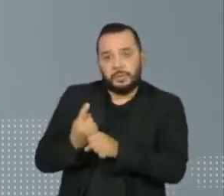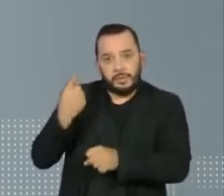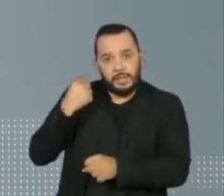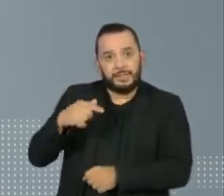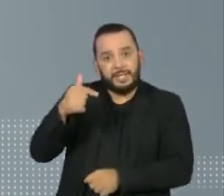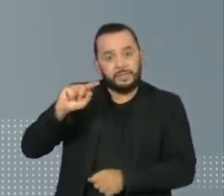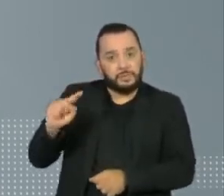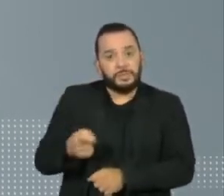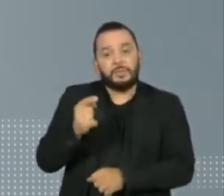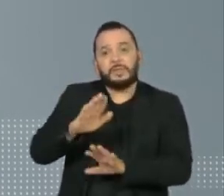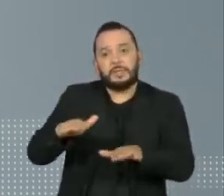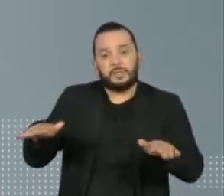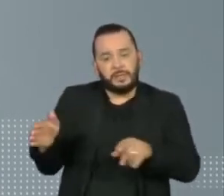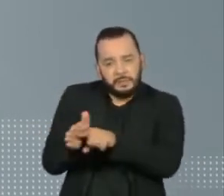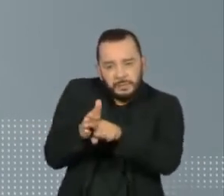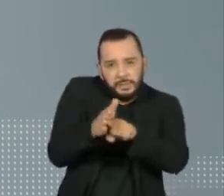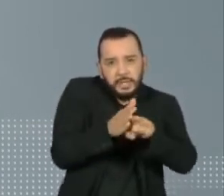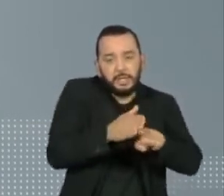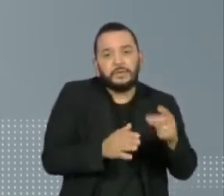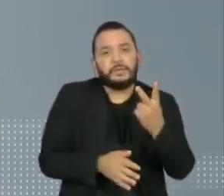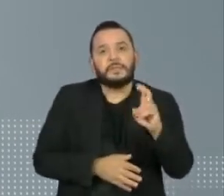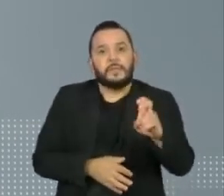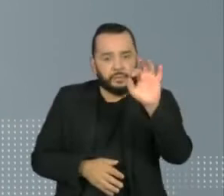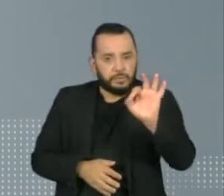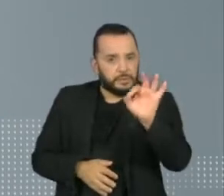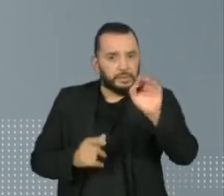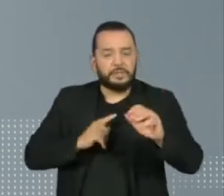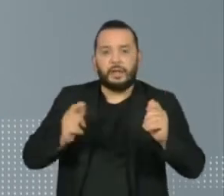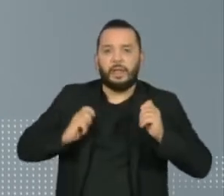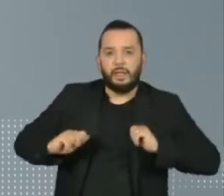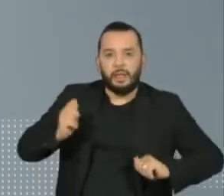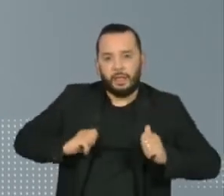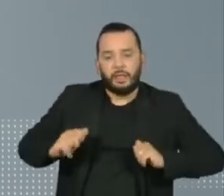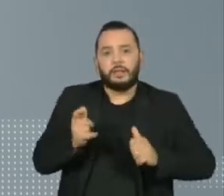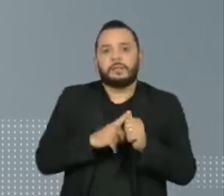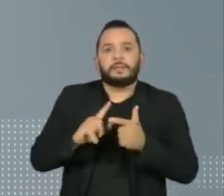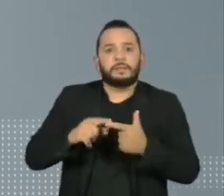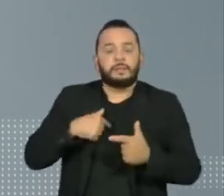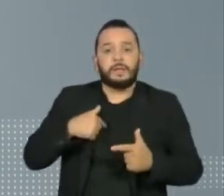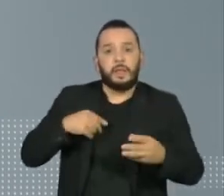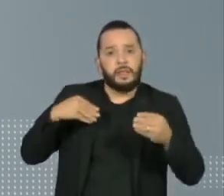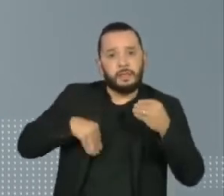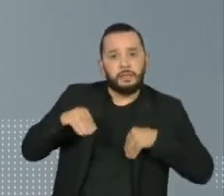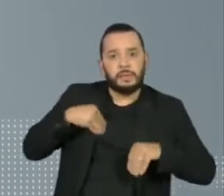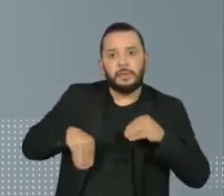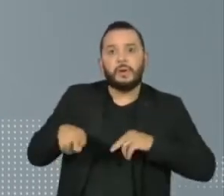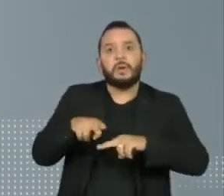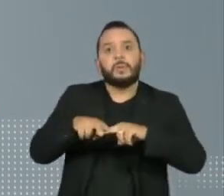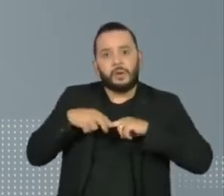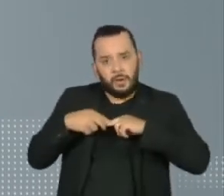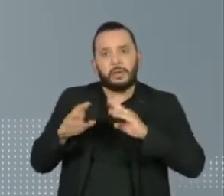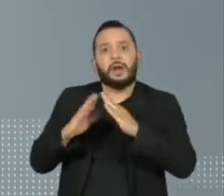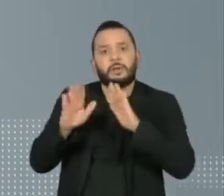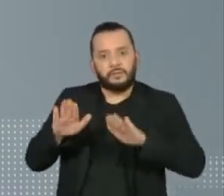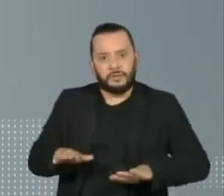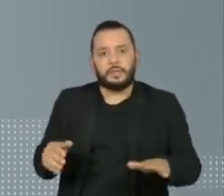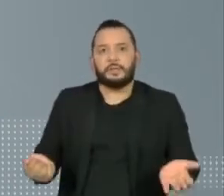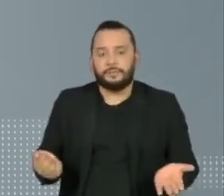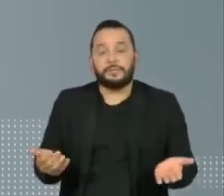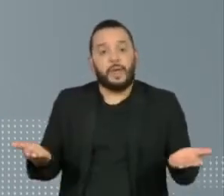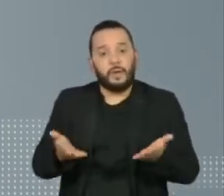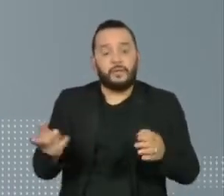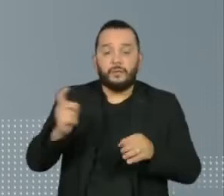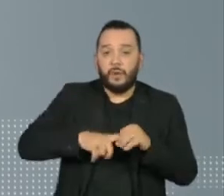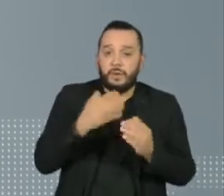pesquisadas, 25% apresentavam sintomas como ansiedade e sinais de depressão decorrentes do isolamento na pandemia. Com a volta às